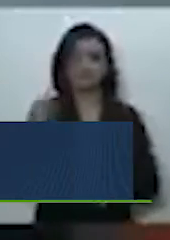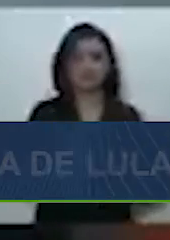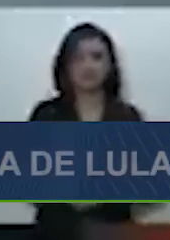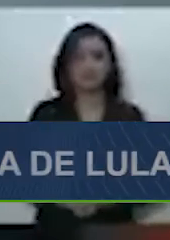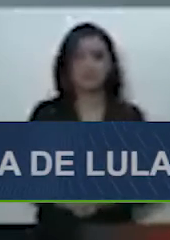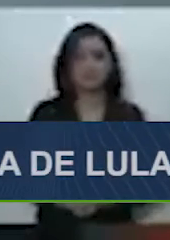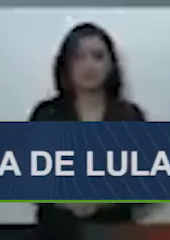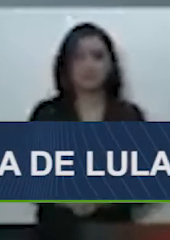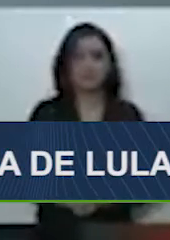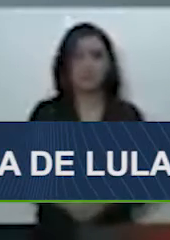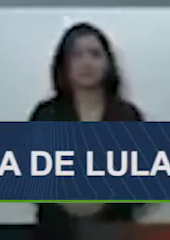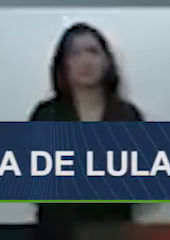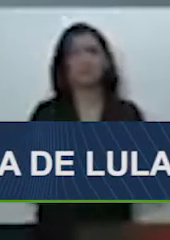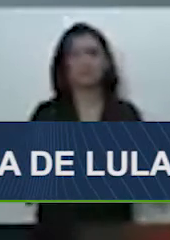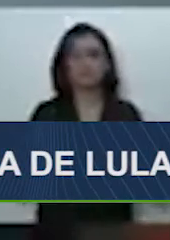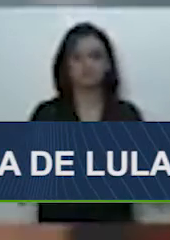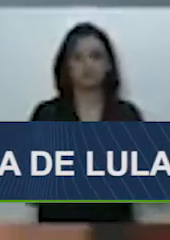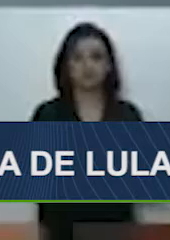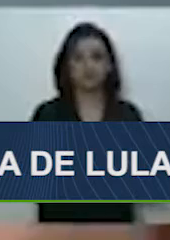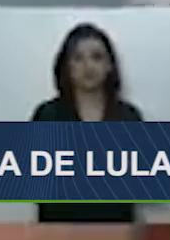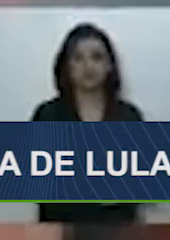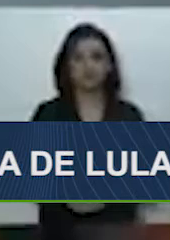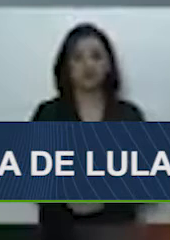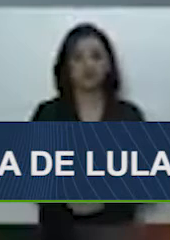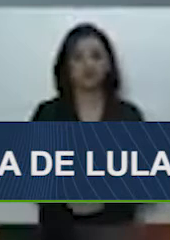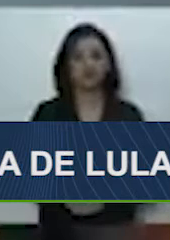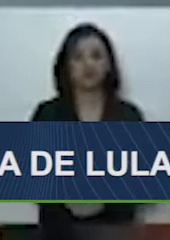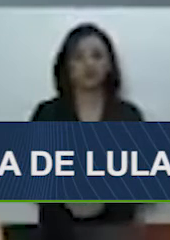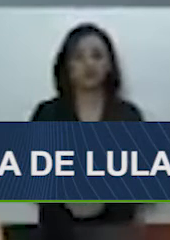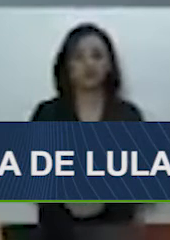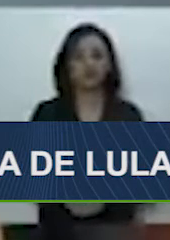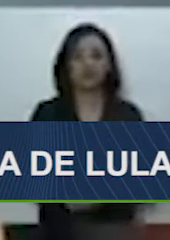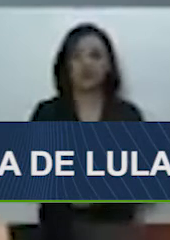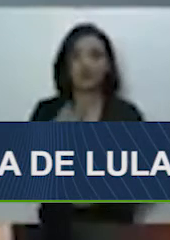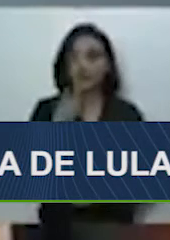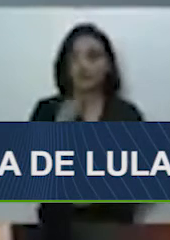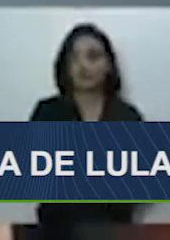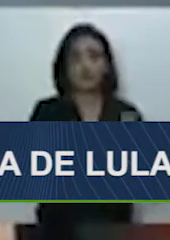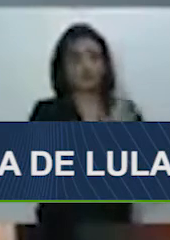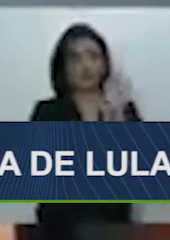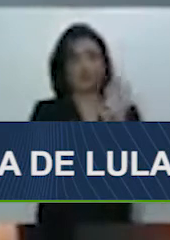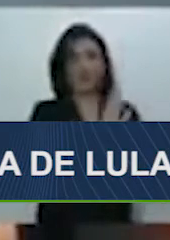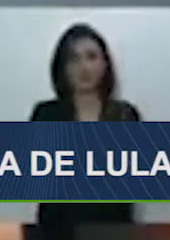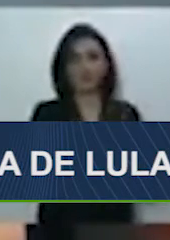momento, senhores ministros, e eu acho que falo em nome do tribunal,